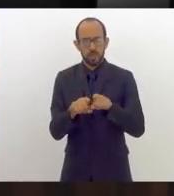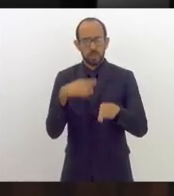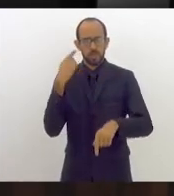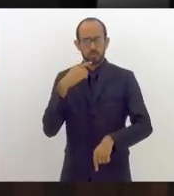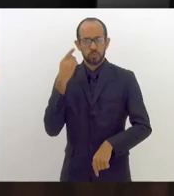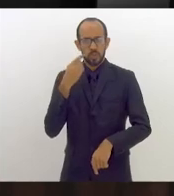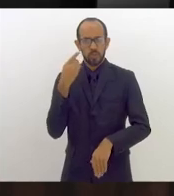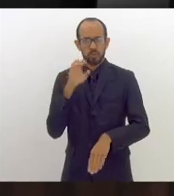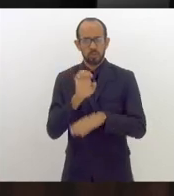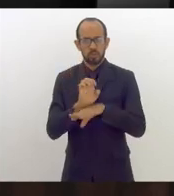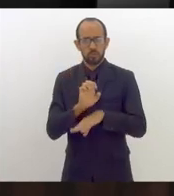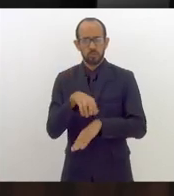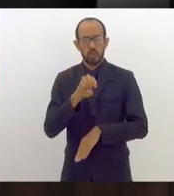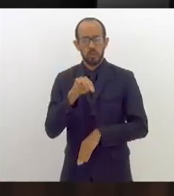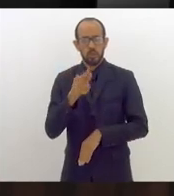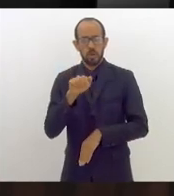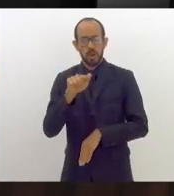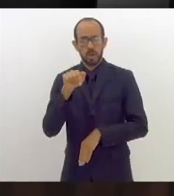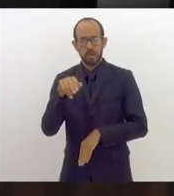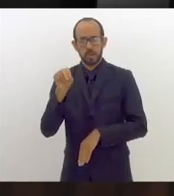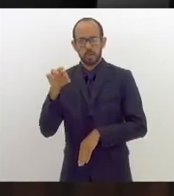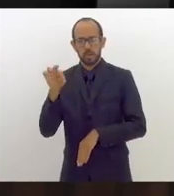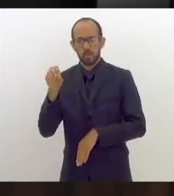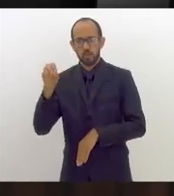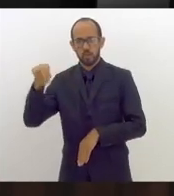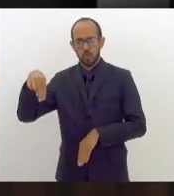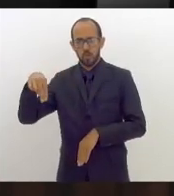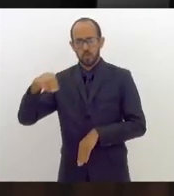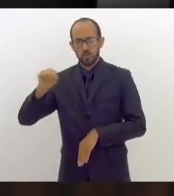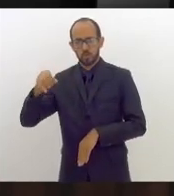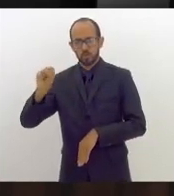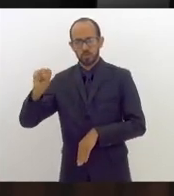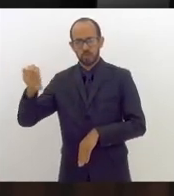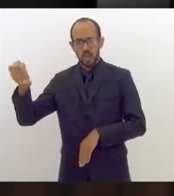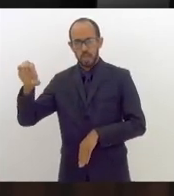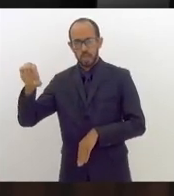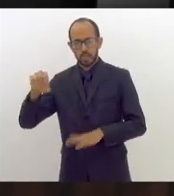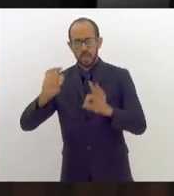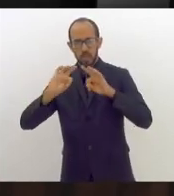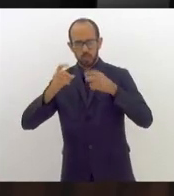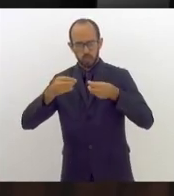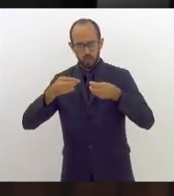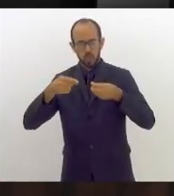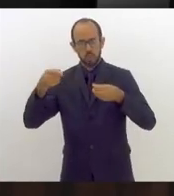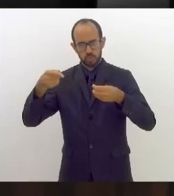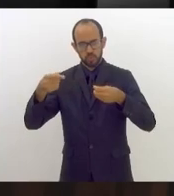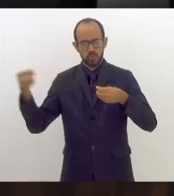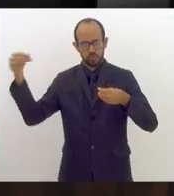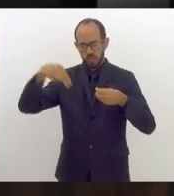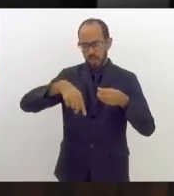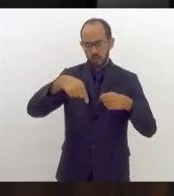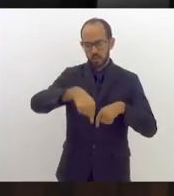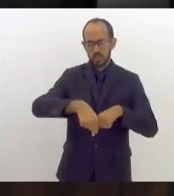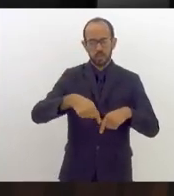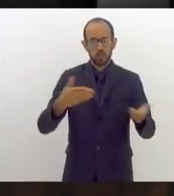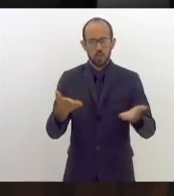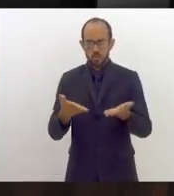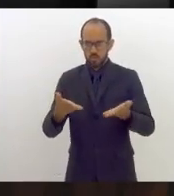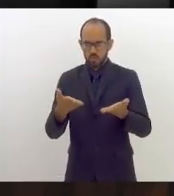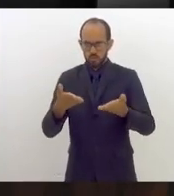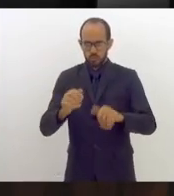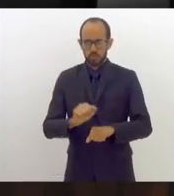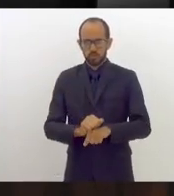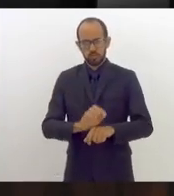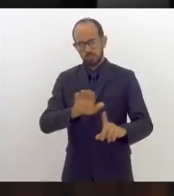estadual Wellington José e a todo os senhores e senhoras que saíram das suas casas para estarem aqui hoje